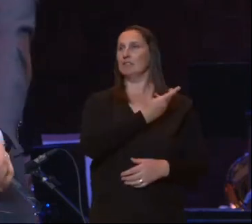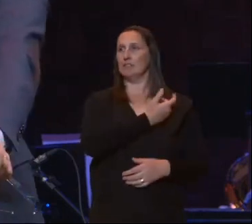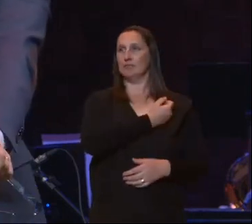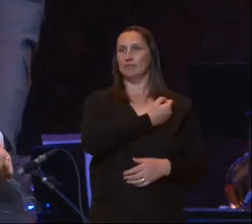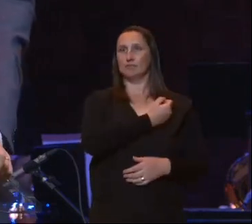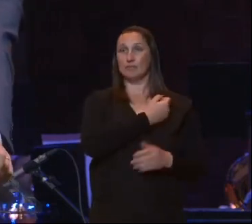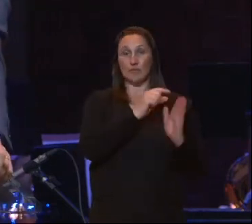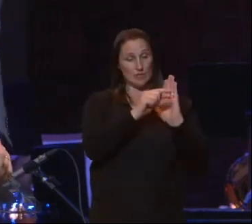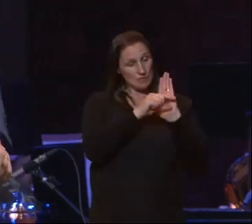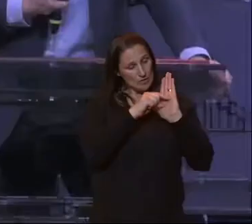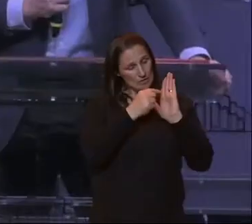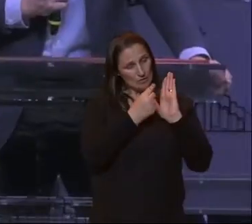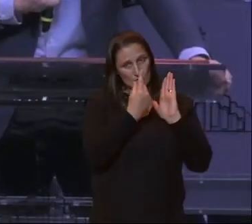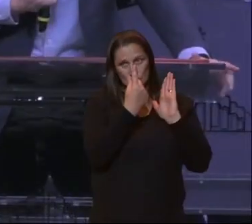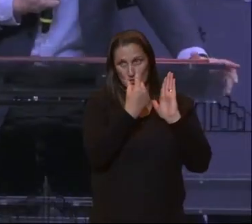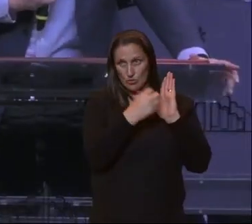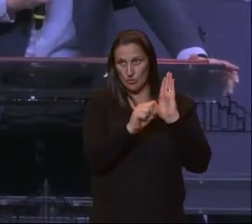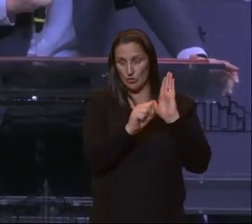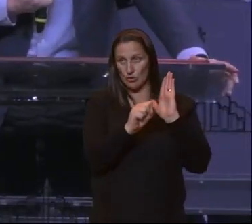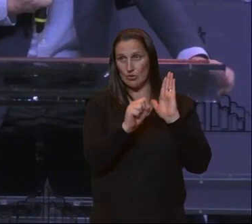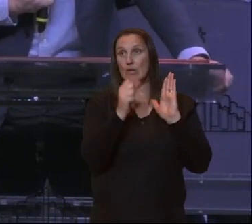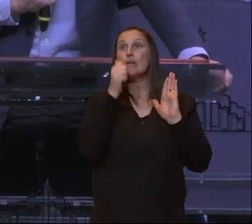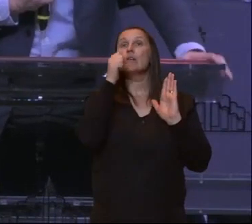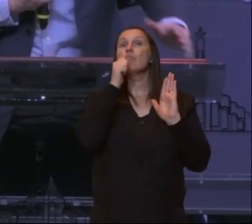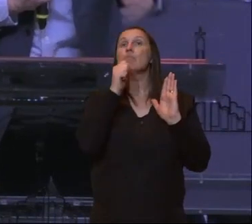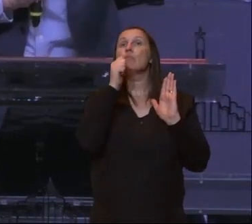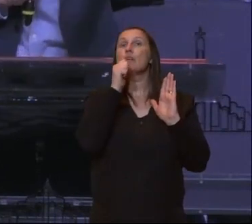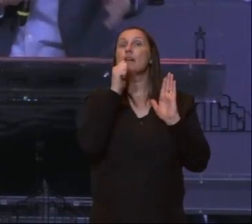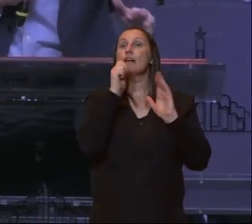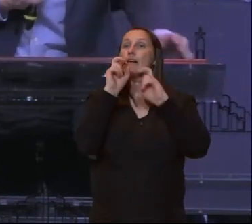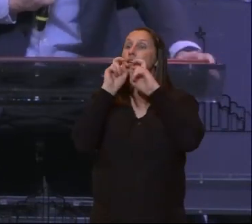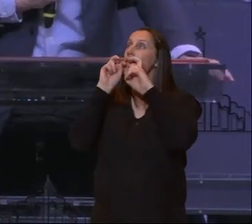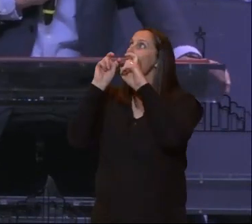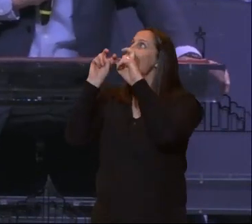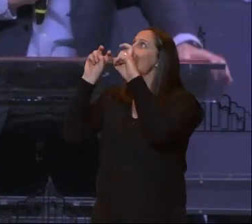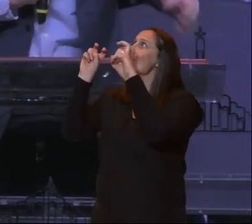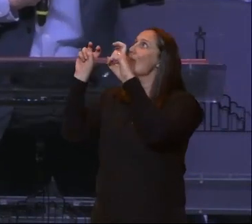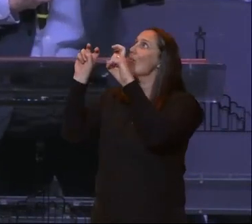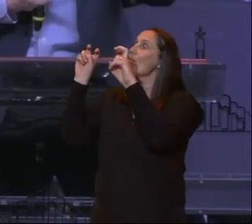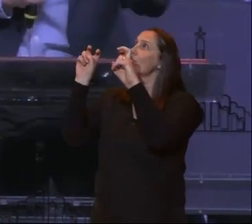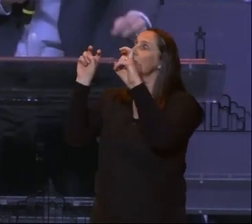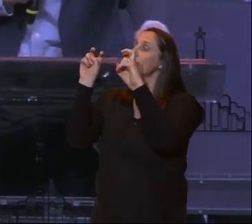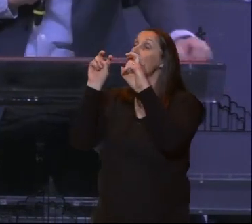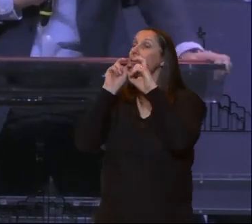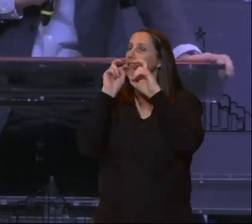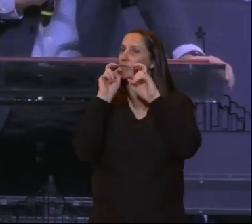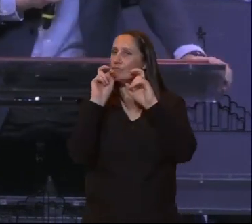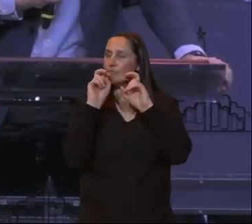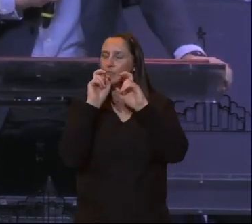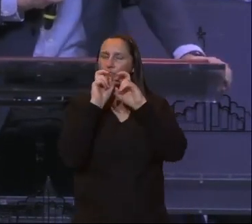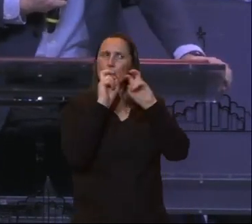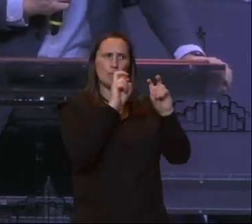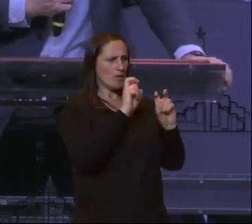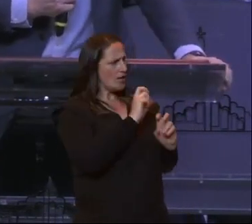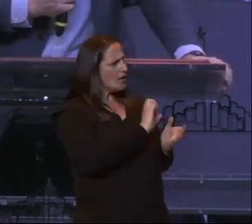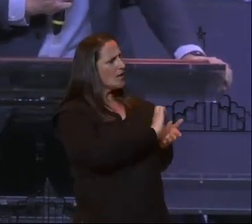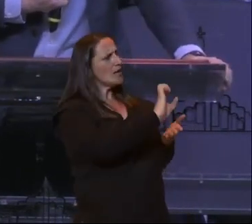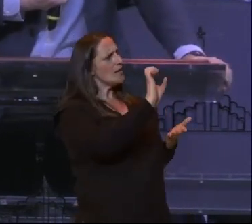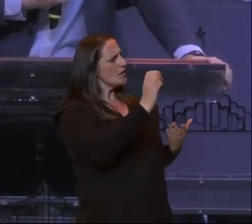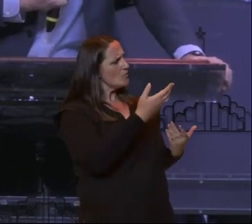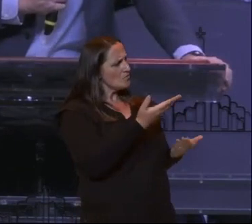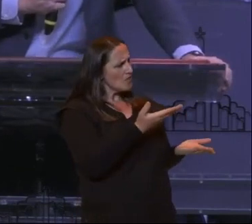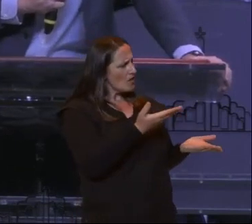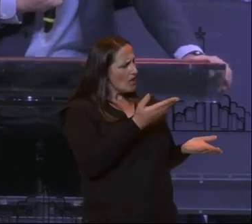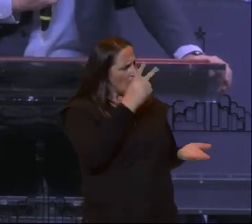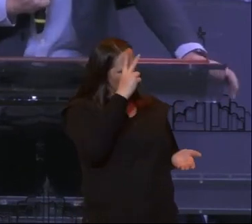Versículo 18. E a mulher reclamou a Elias: que foi que eu te fiz, ó homem de Deus? Vieste para